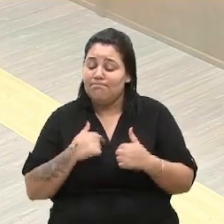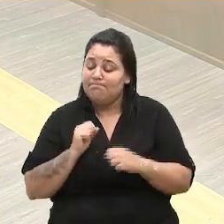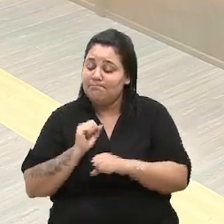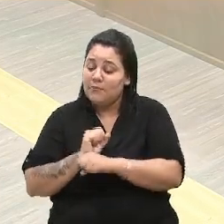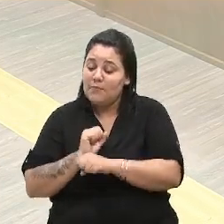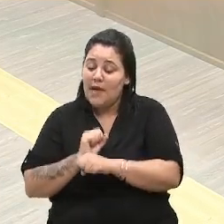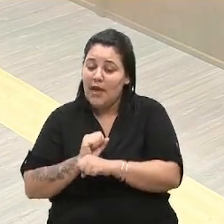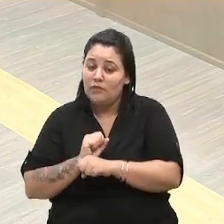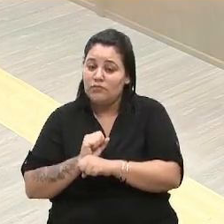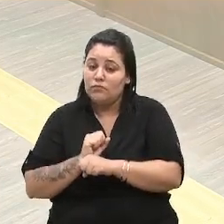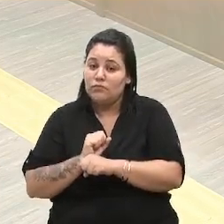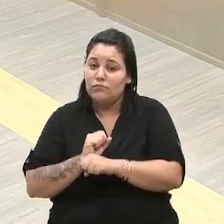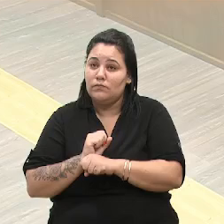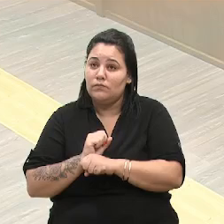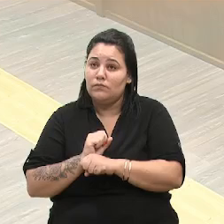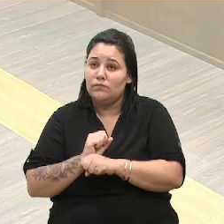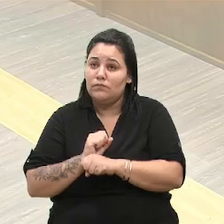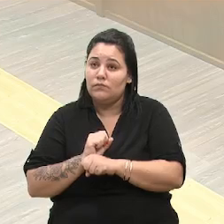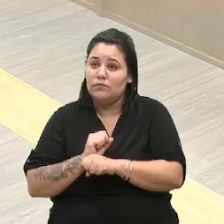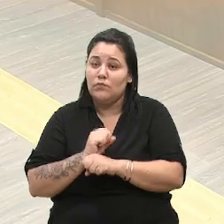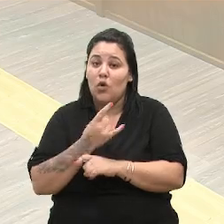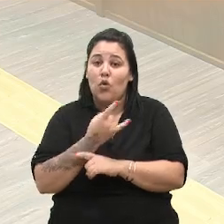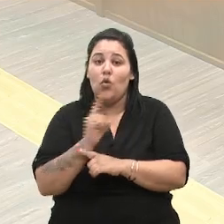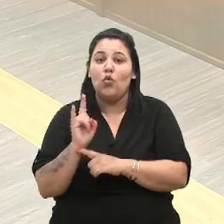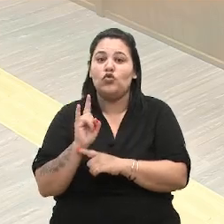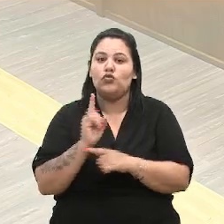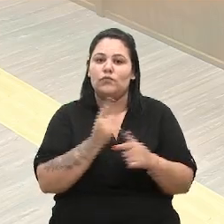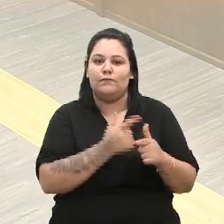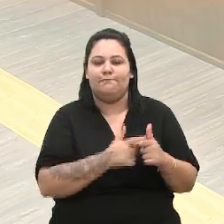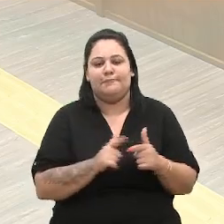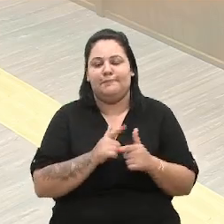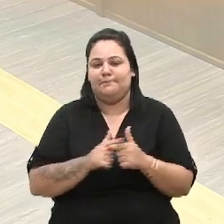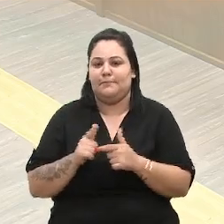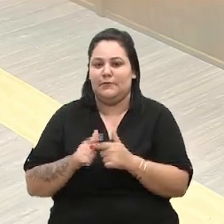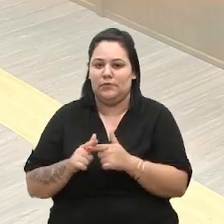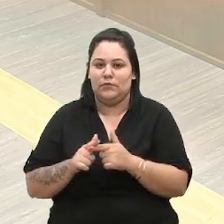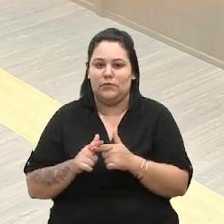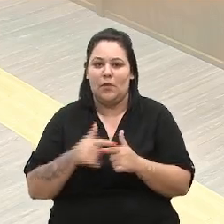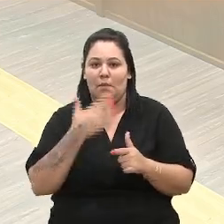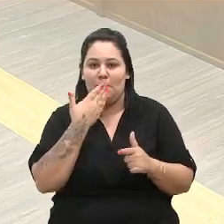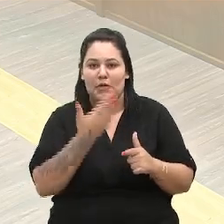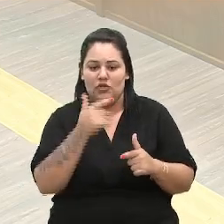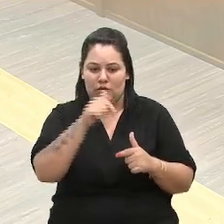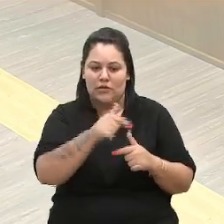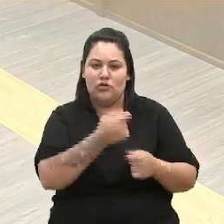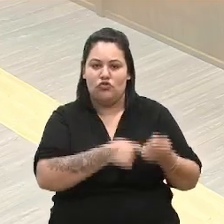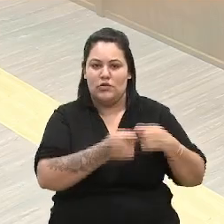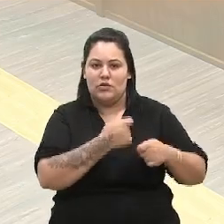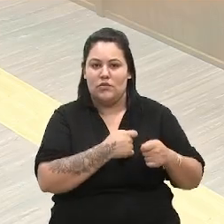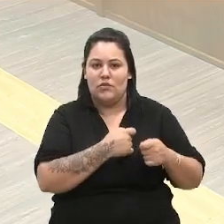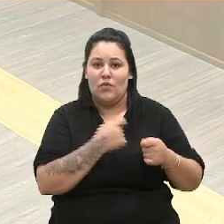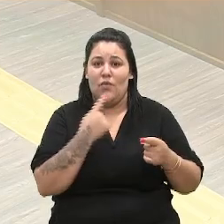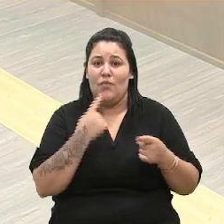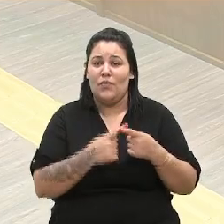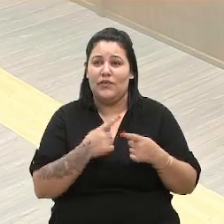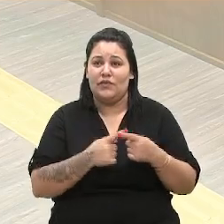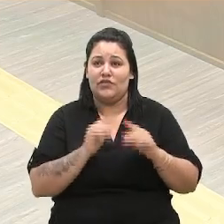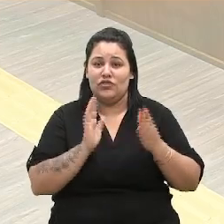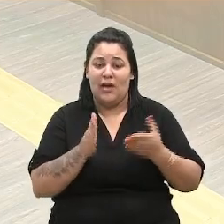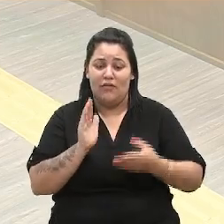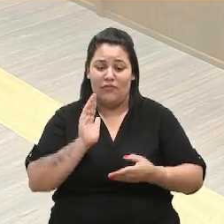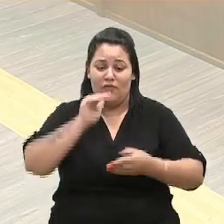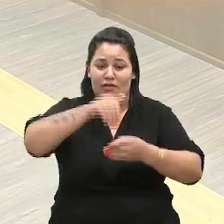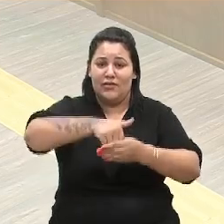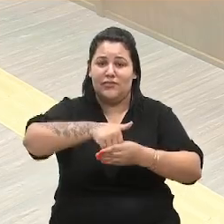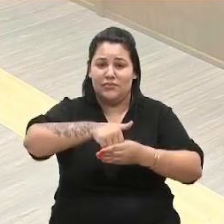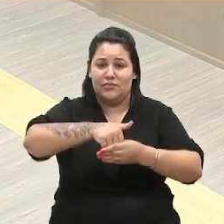o último financiamento seja solicitado nessa administração. Nós já estamos votando.